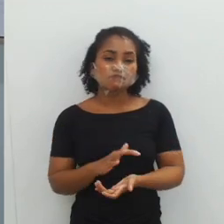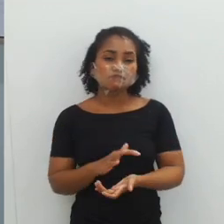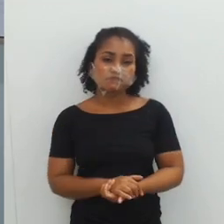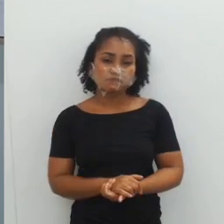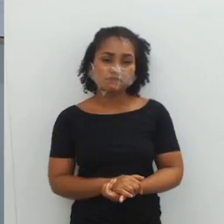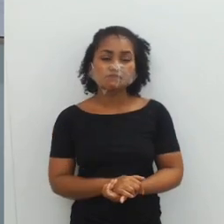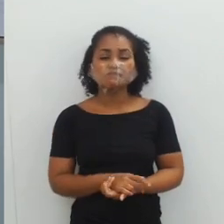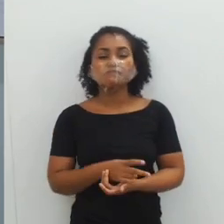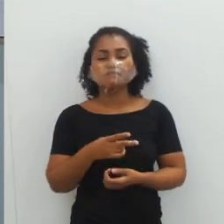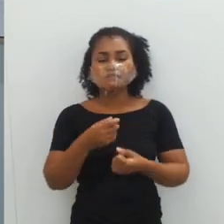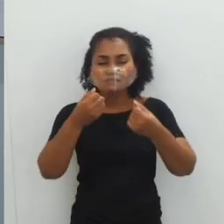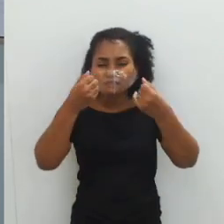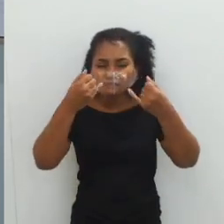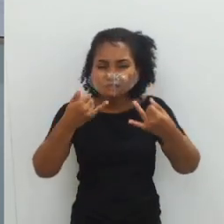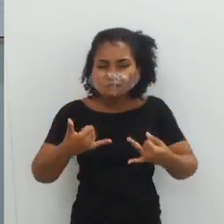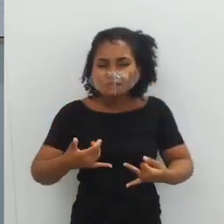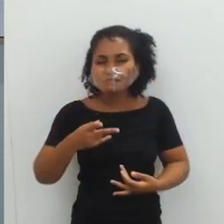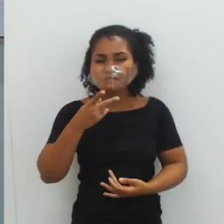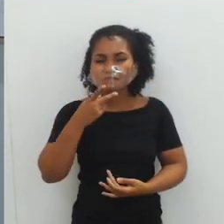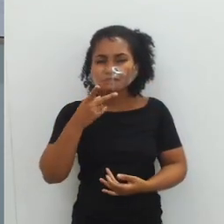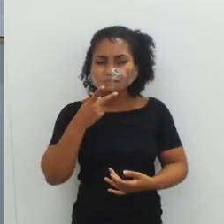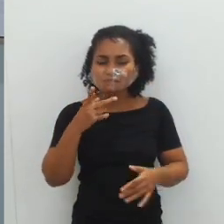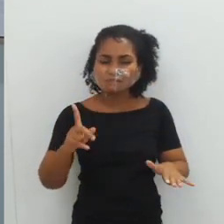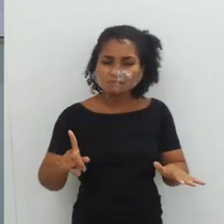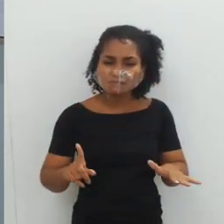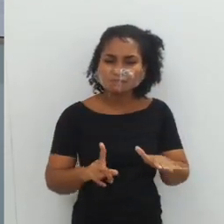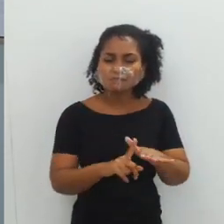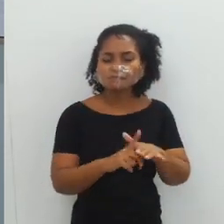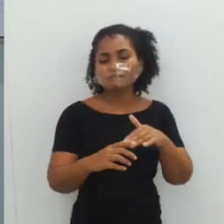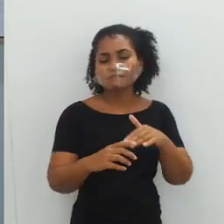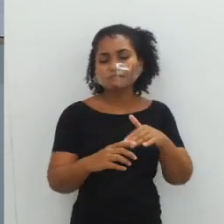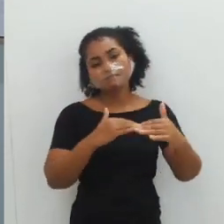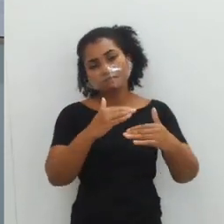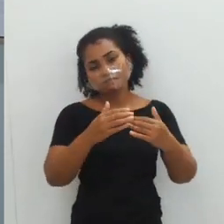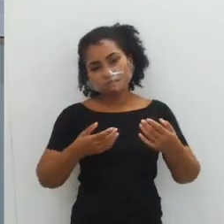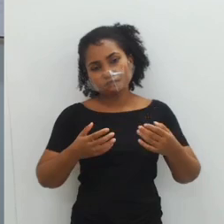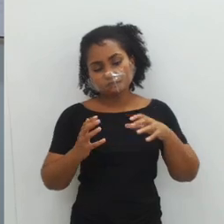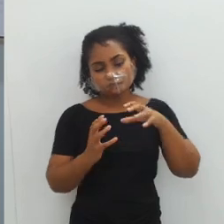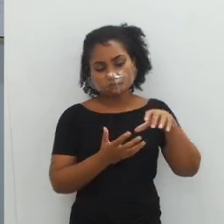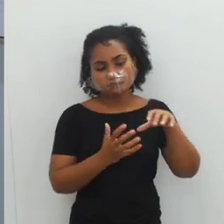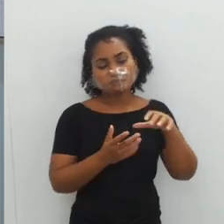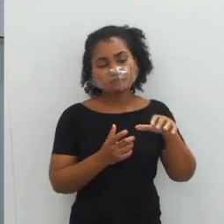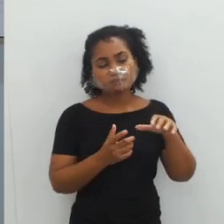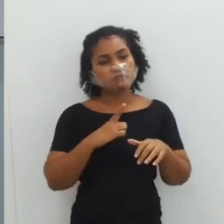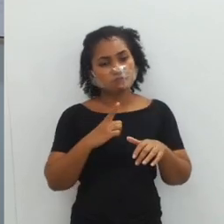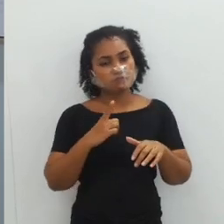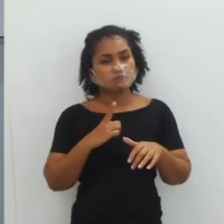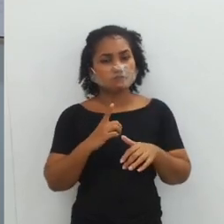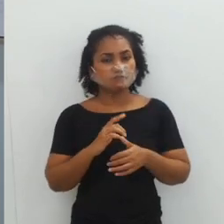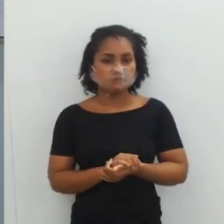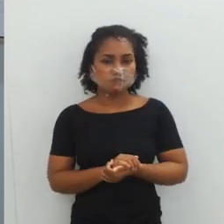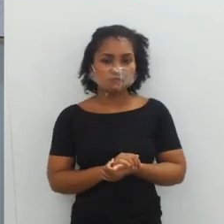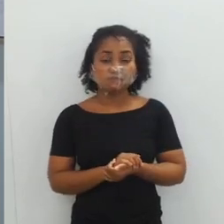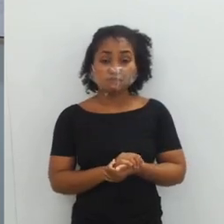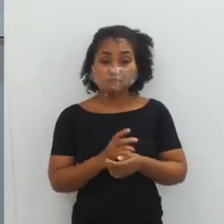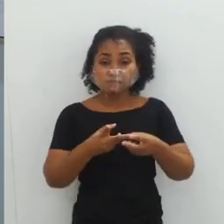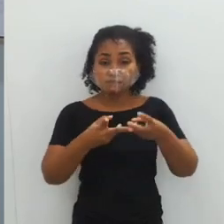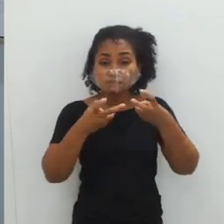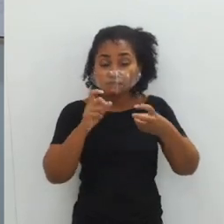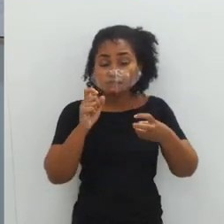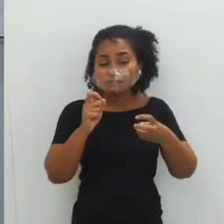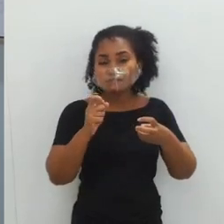que se diga que se tem essa integração nesse processo de globalização, cada vez mais aumentam